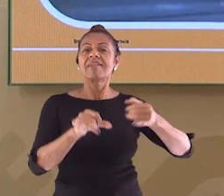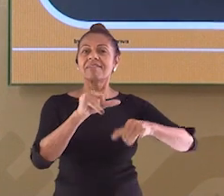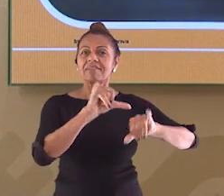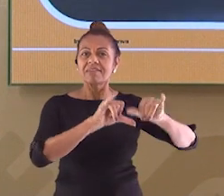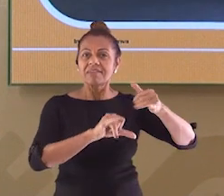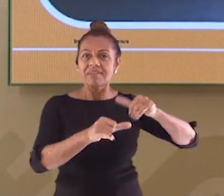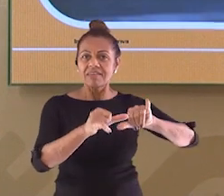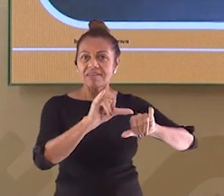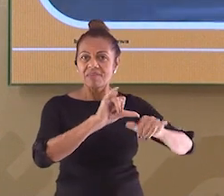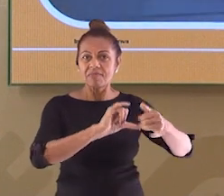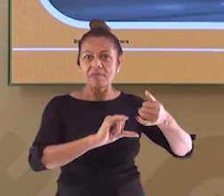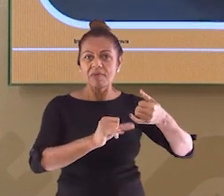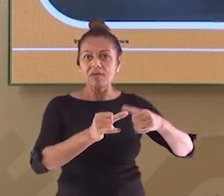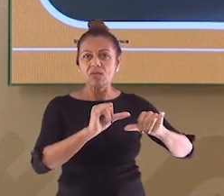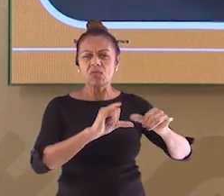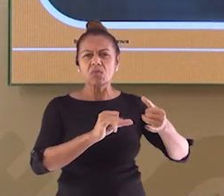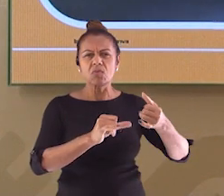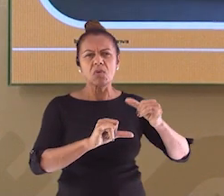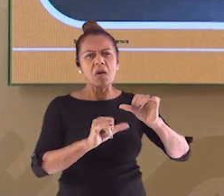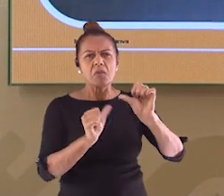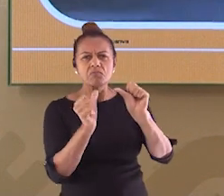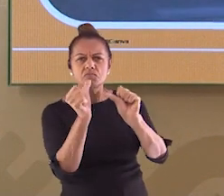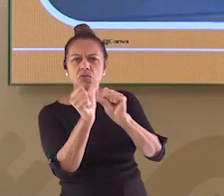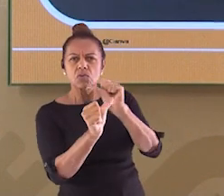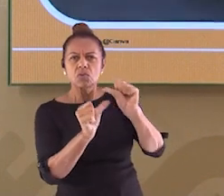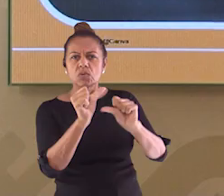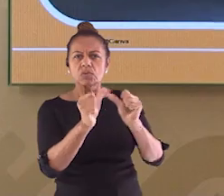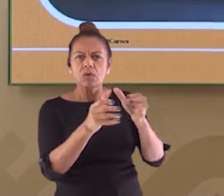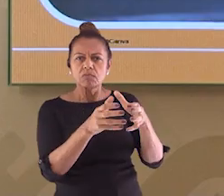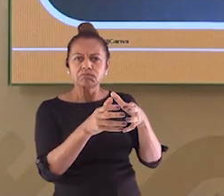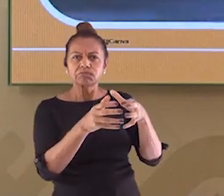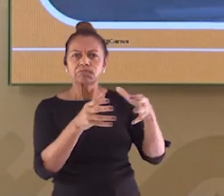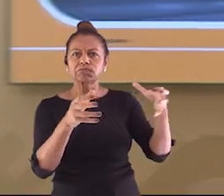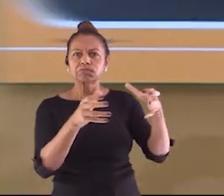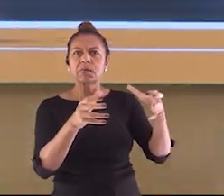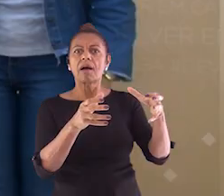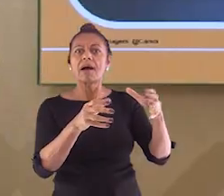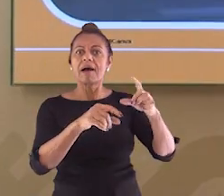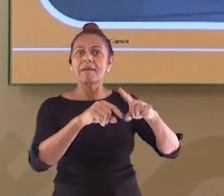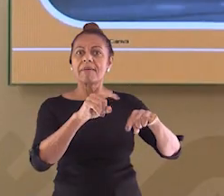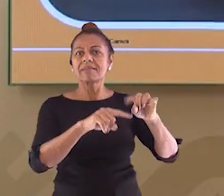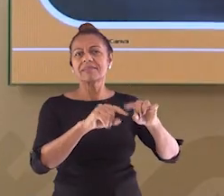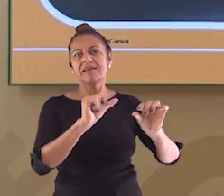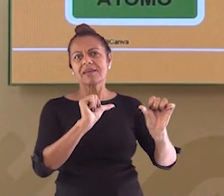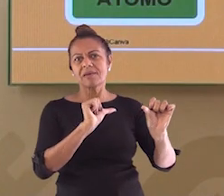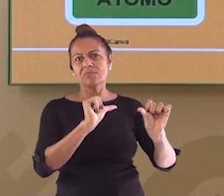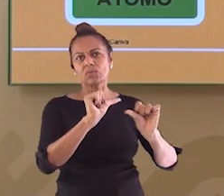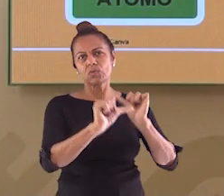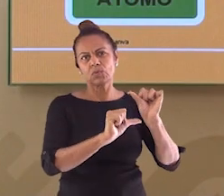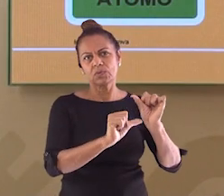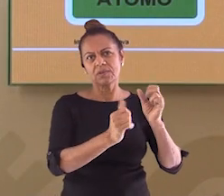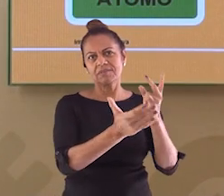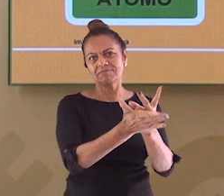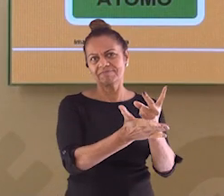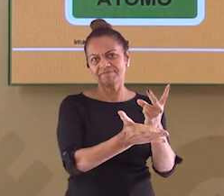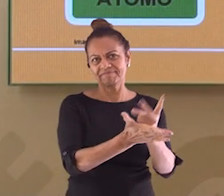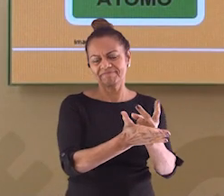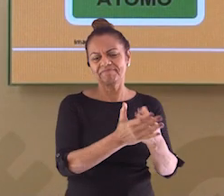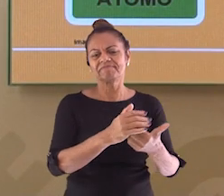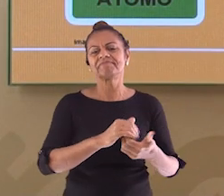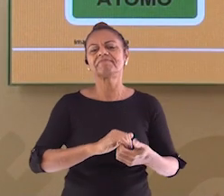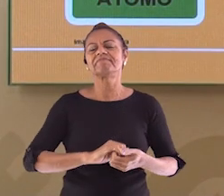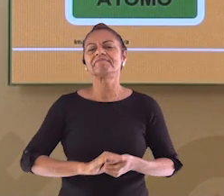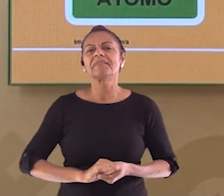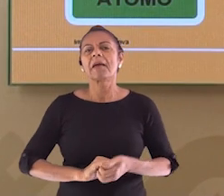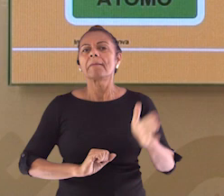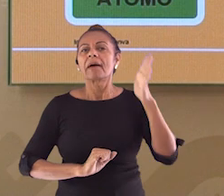seja, modifica a estrutura da matéria de forma permanente. Para entender melhor sobre esse